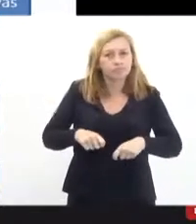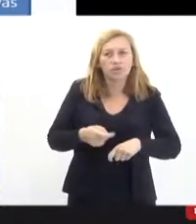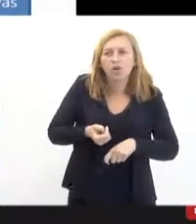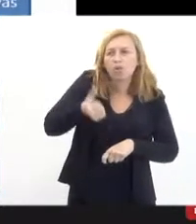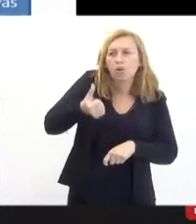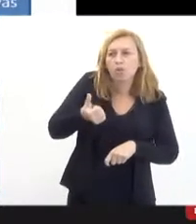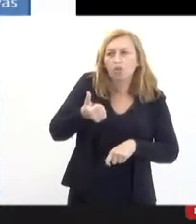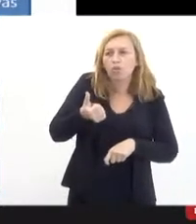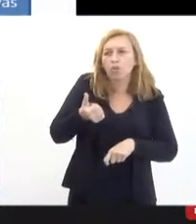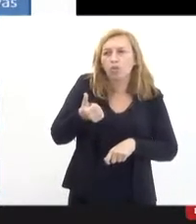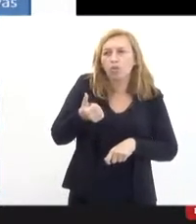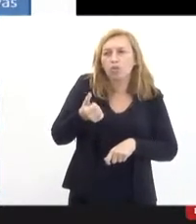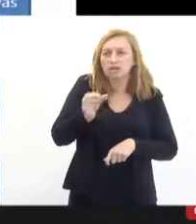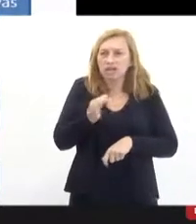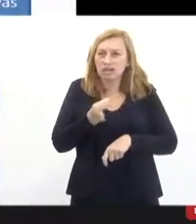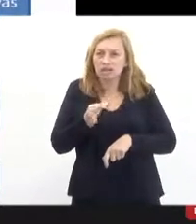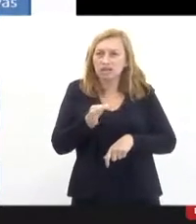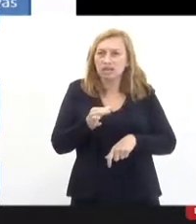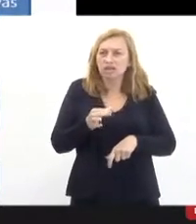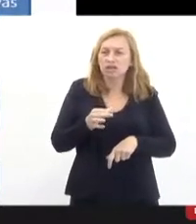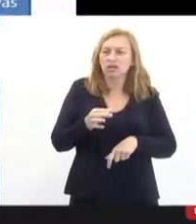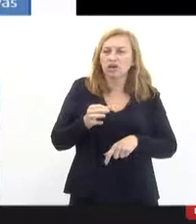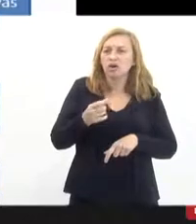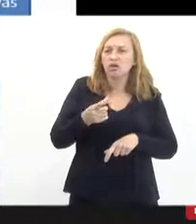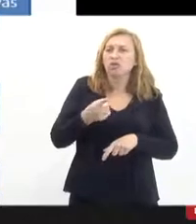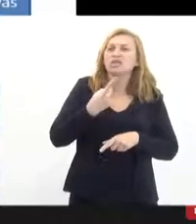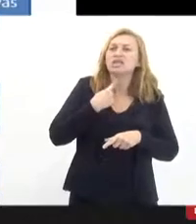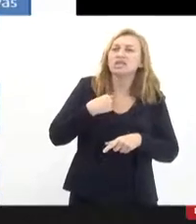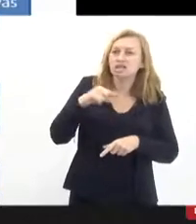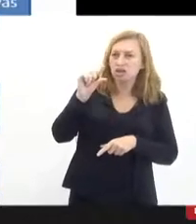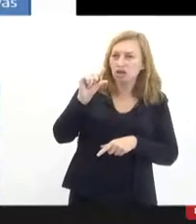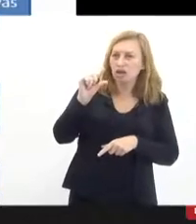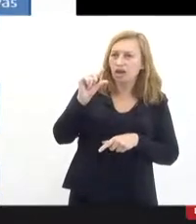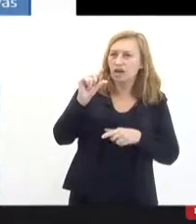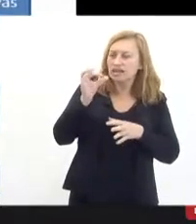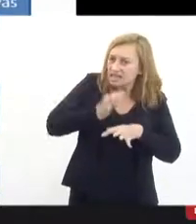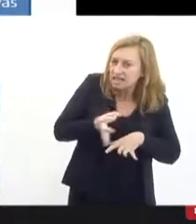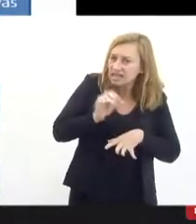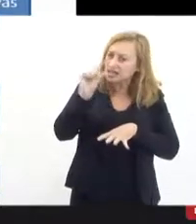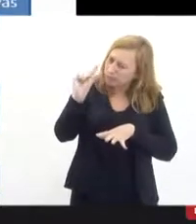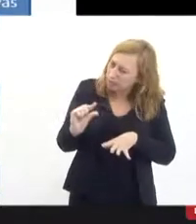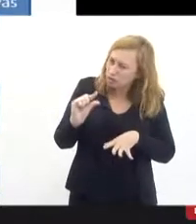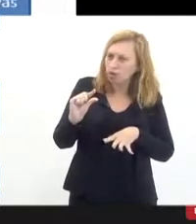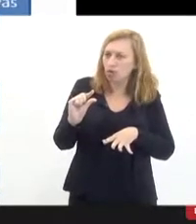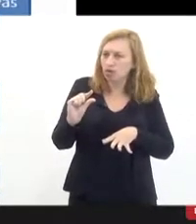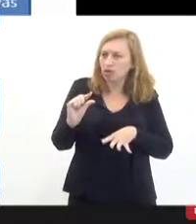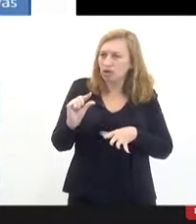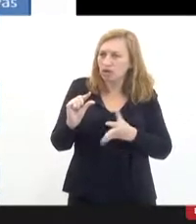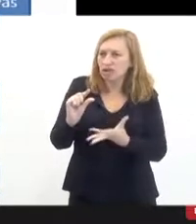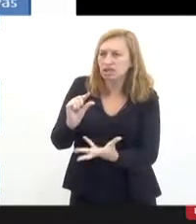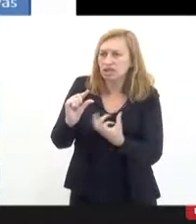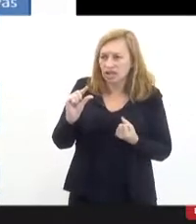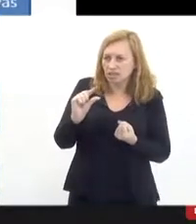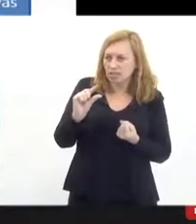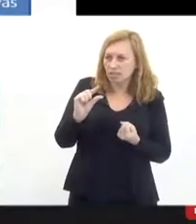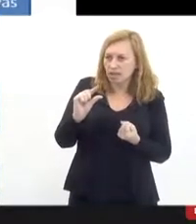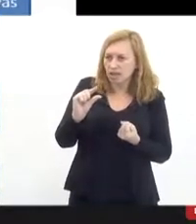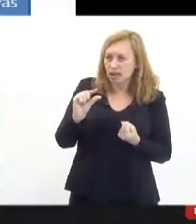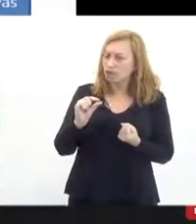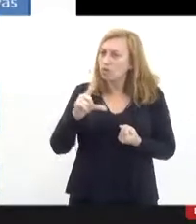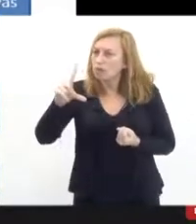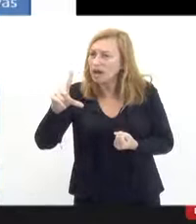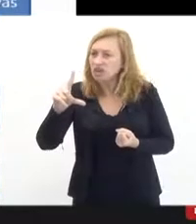pouco provável, ou seja, eu tenho uma expectativa menor de receber, eu tenho uma expectativa maior de não receber do que